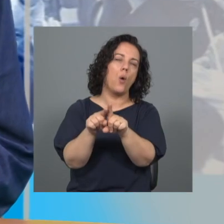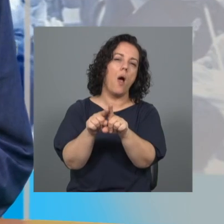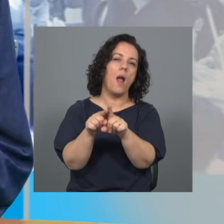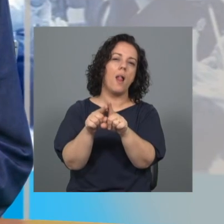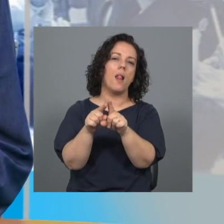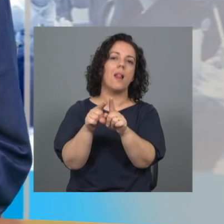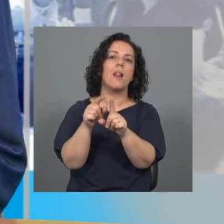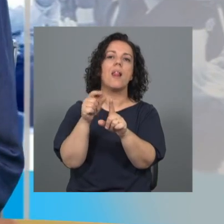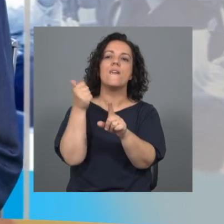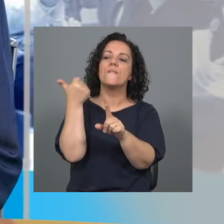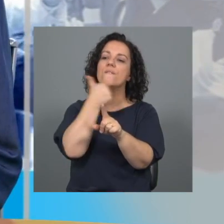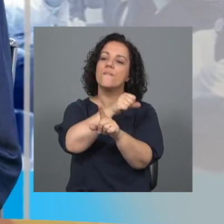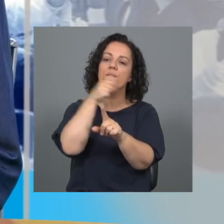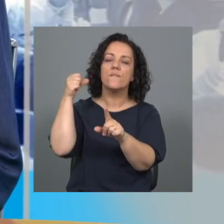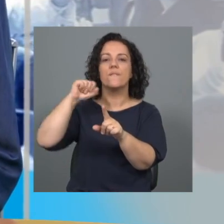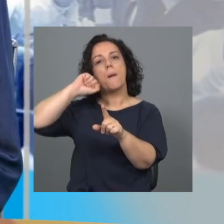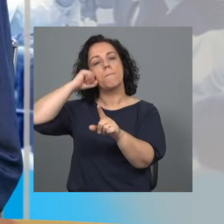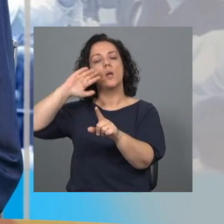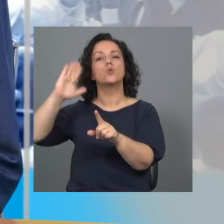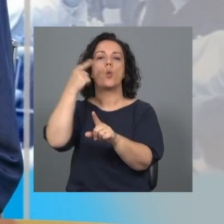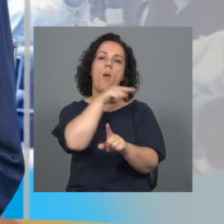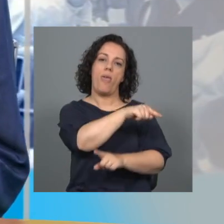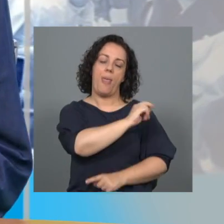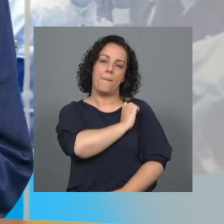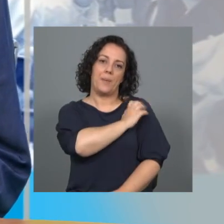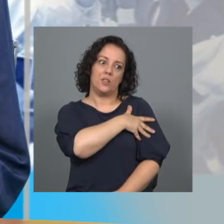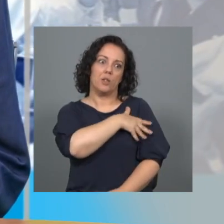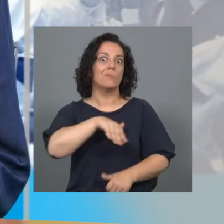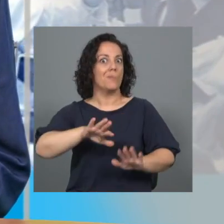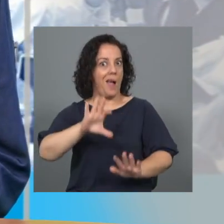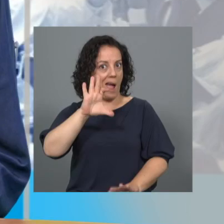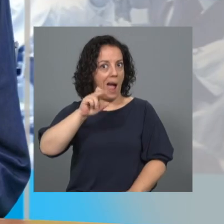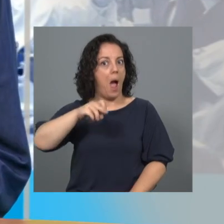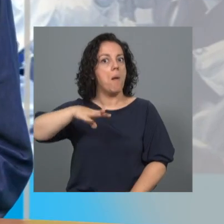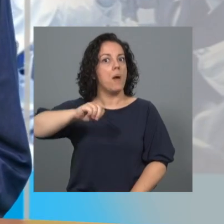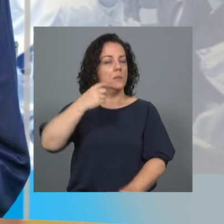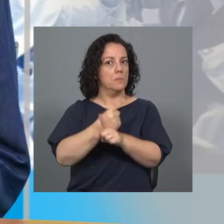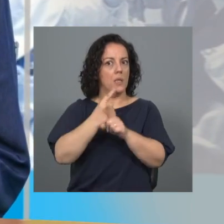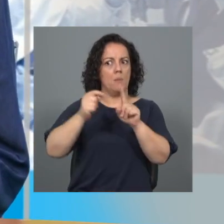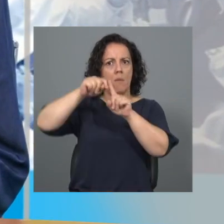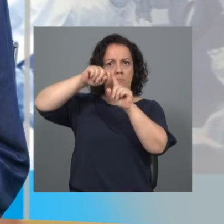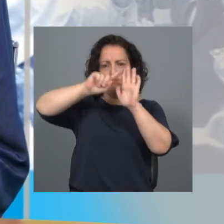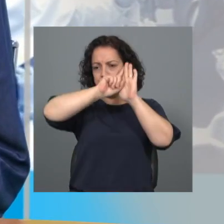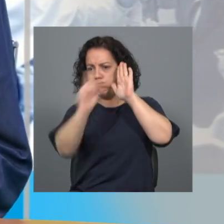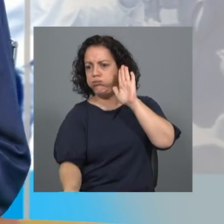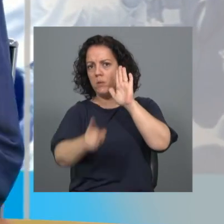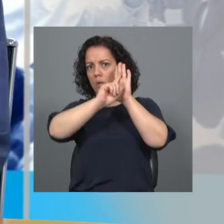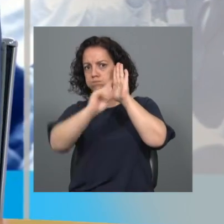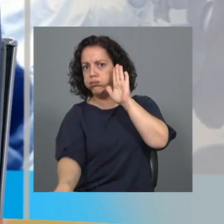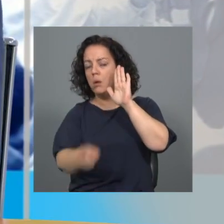das vítimas serão palestinianos, embora de facto o Hamas esteja a lançar rockets sobre Israel e portanto Israel está-se a